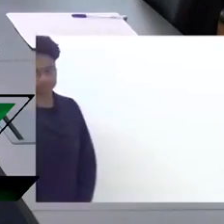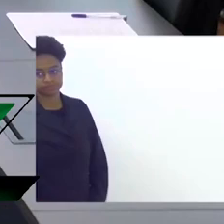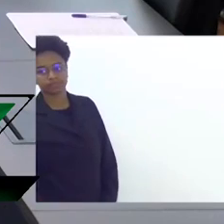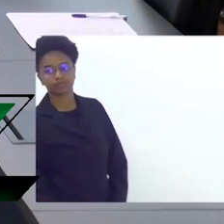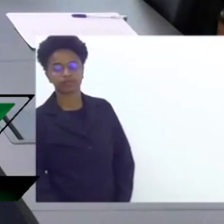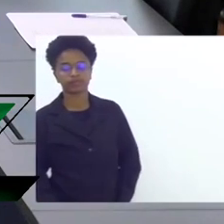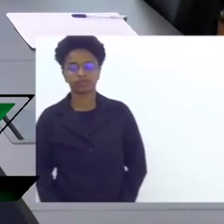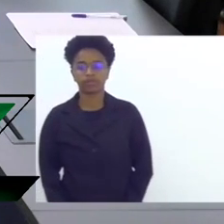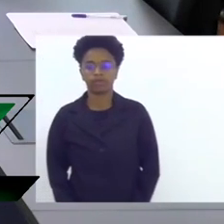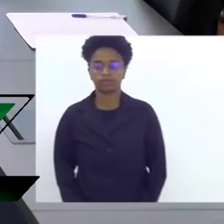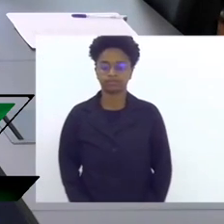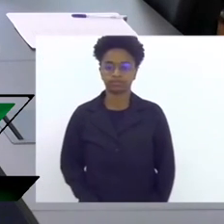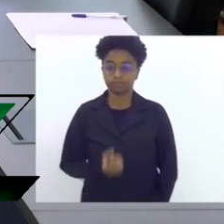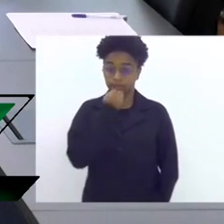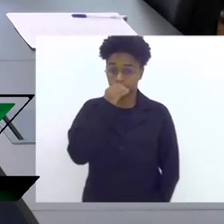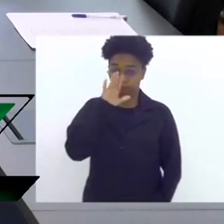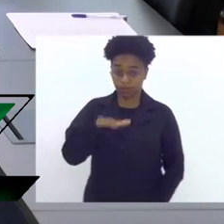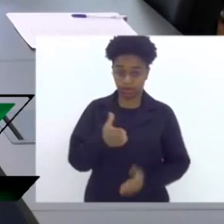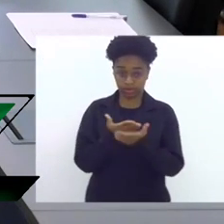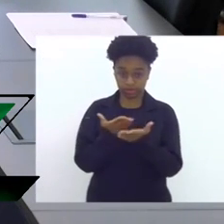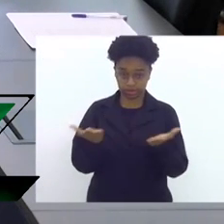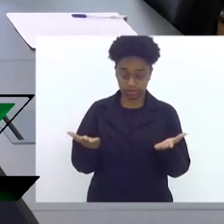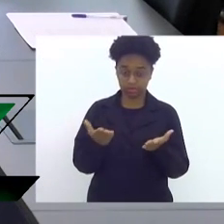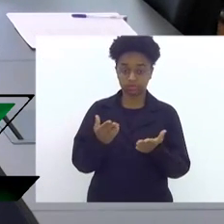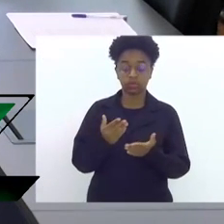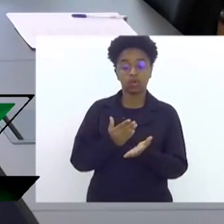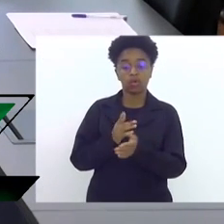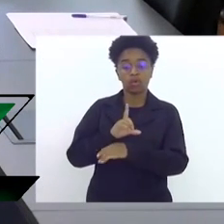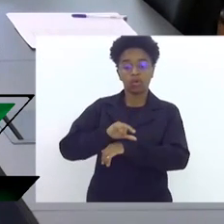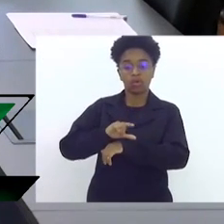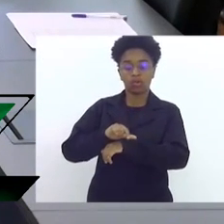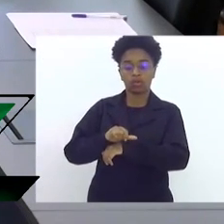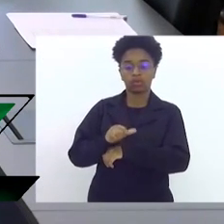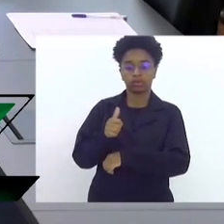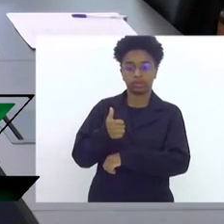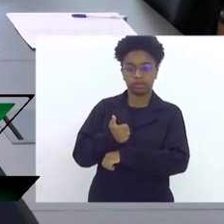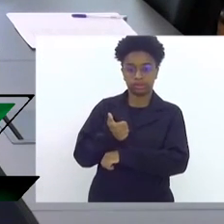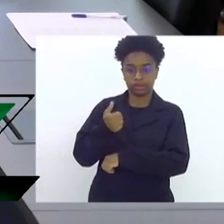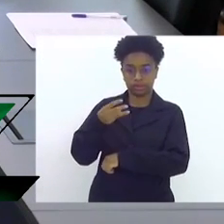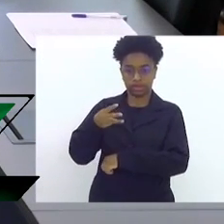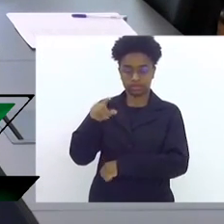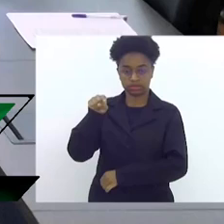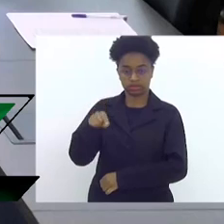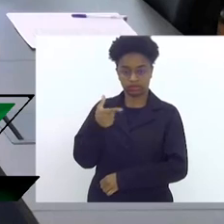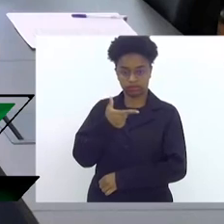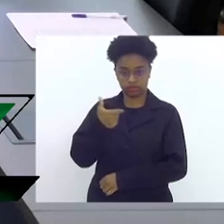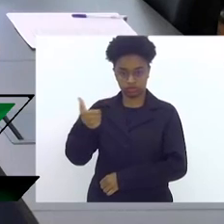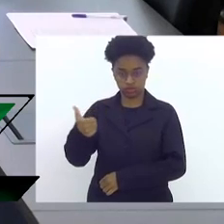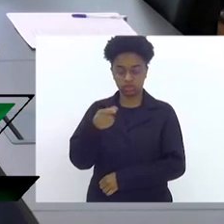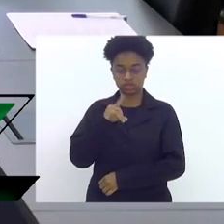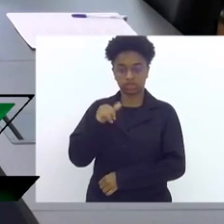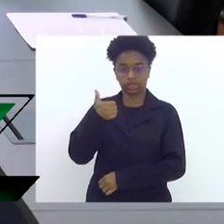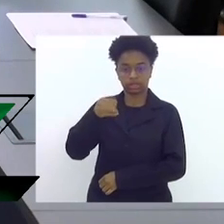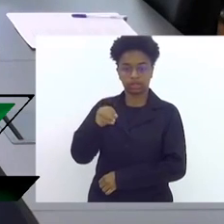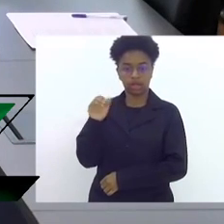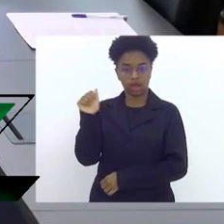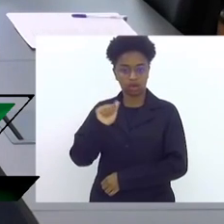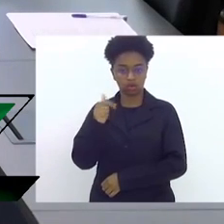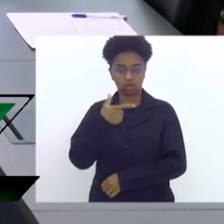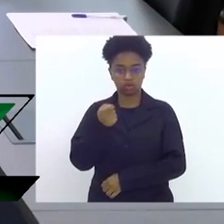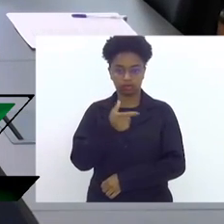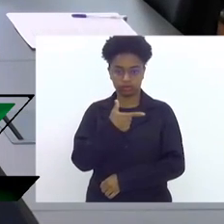Boa tarde. Às 13 horas e 22 minutos do dia 10 de agosto de